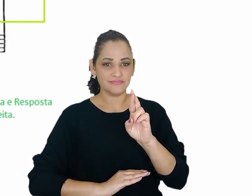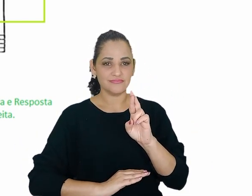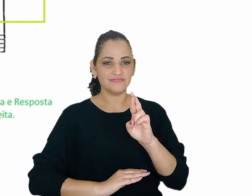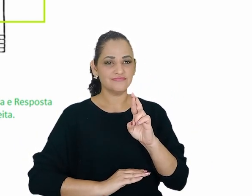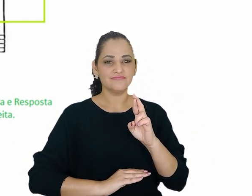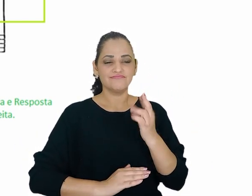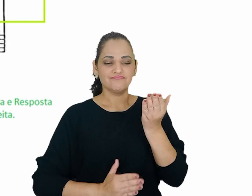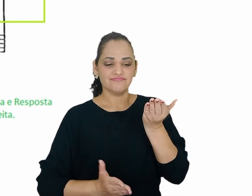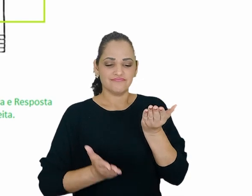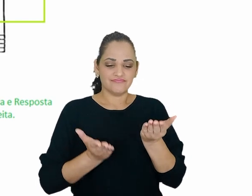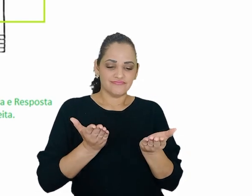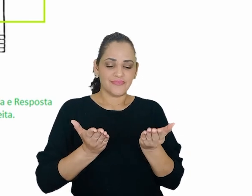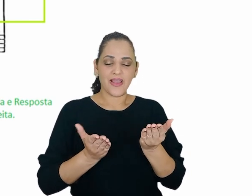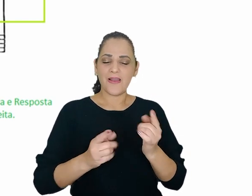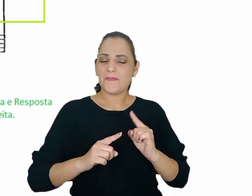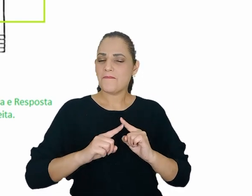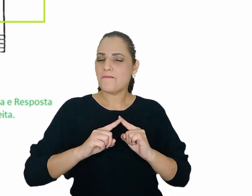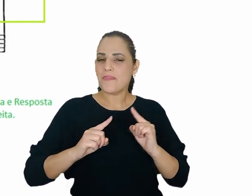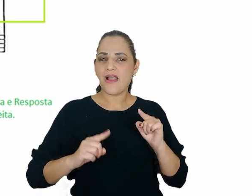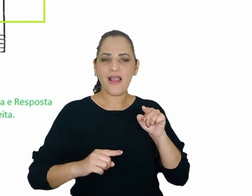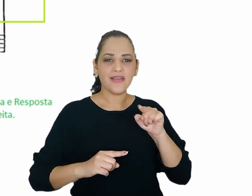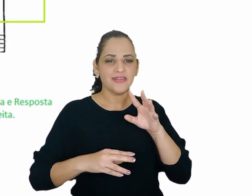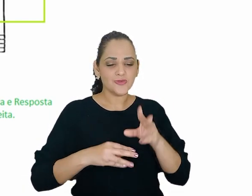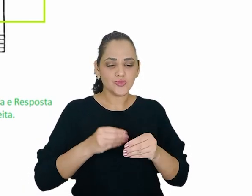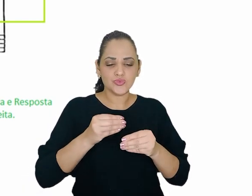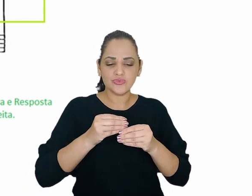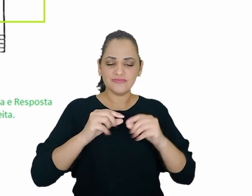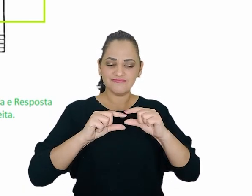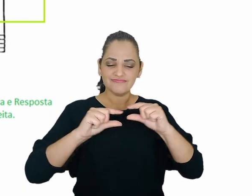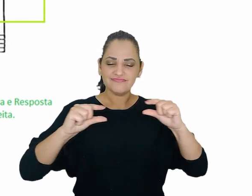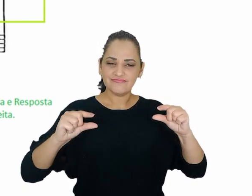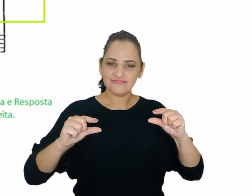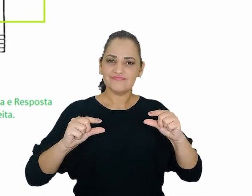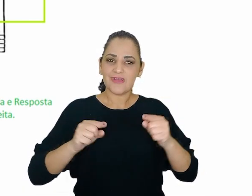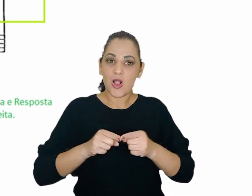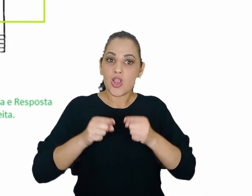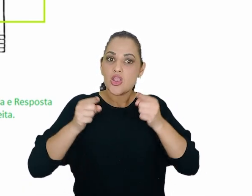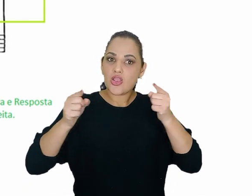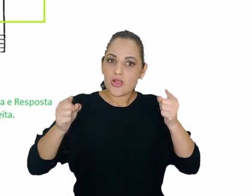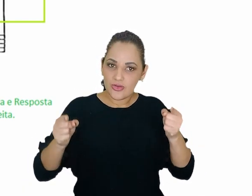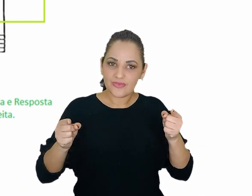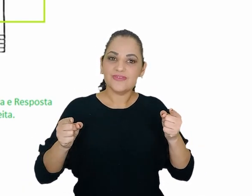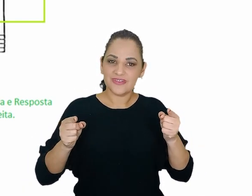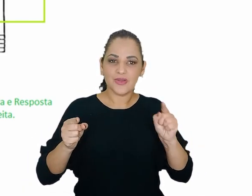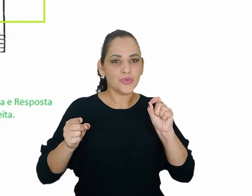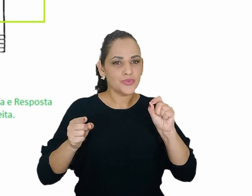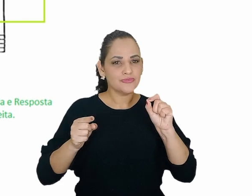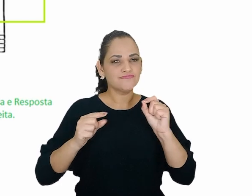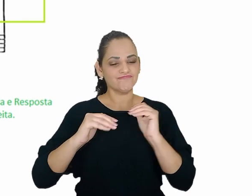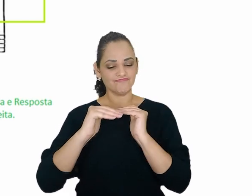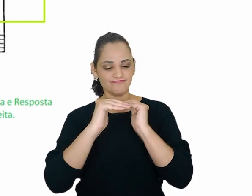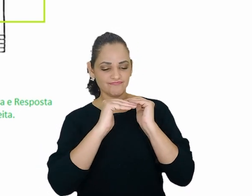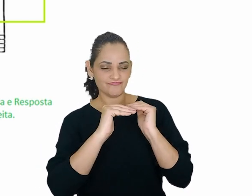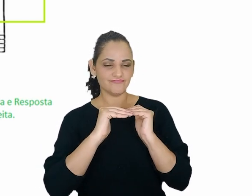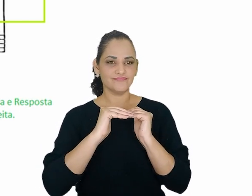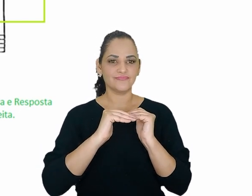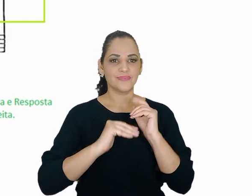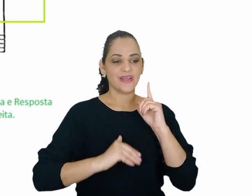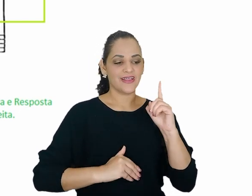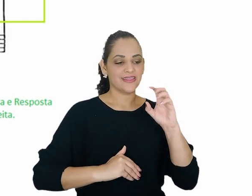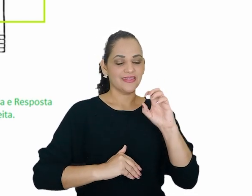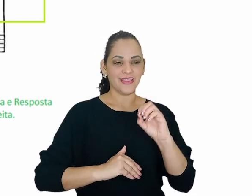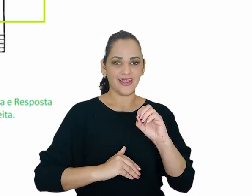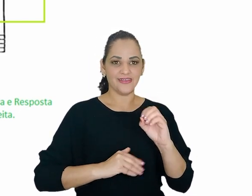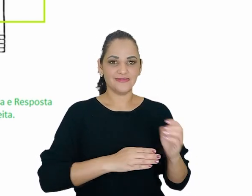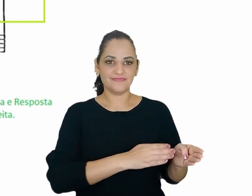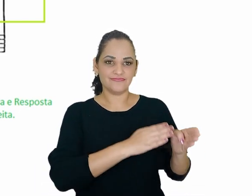caso, Rachmaninoff empregou frases longas com suas extensões, resultando em uma simetria com 10 compassos.